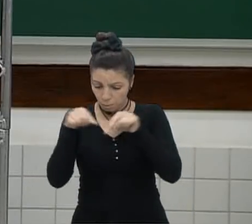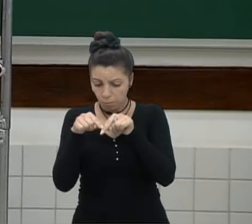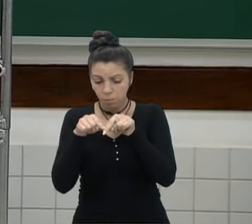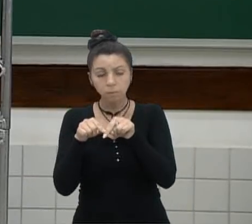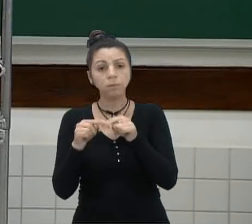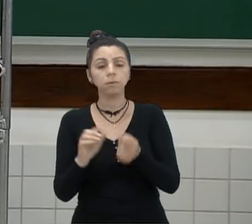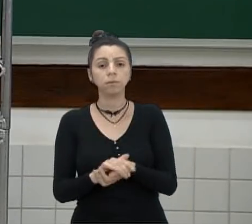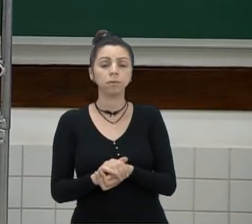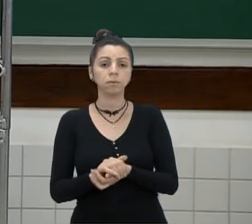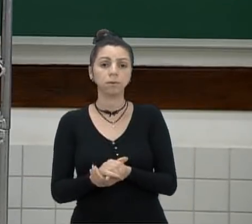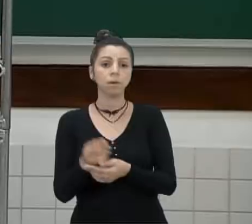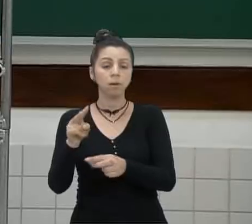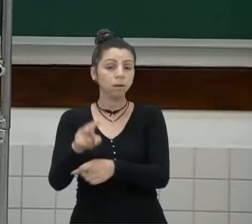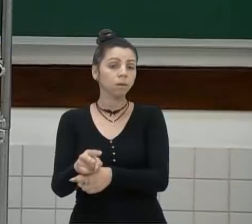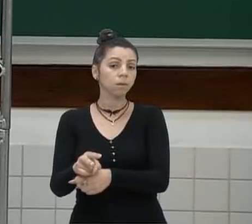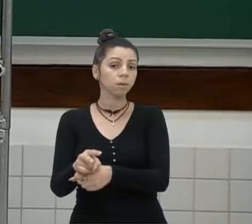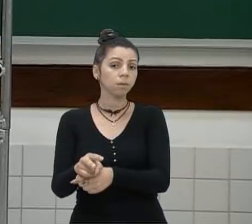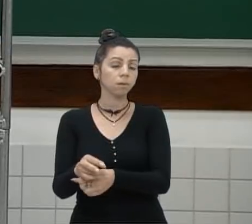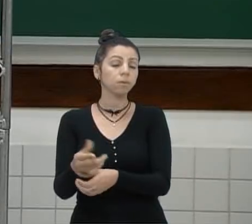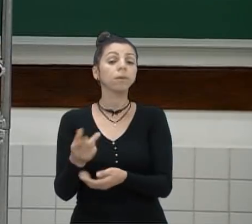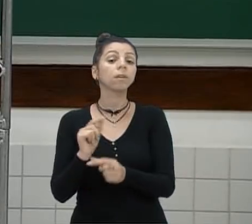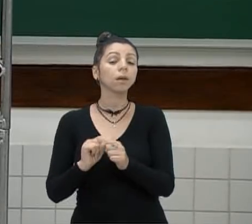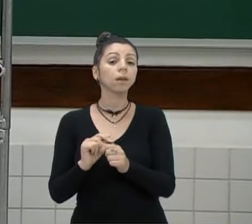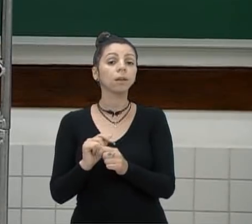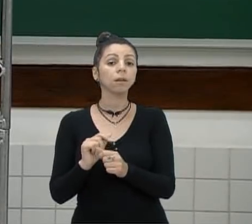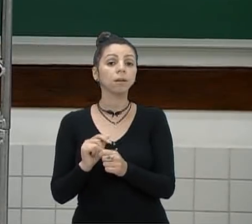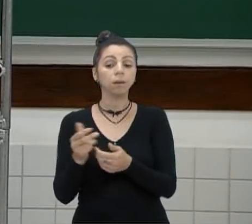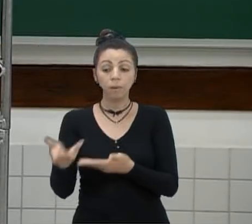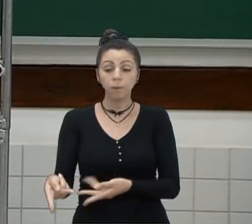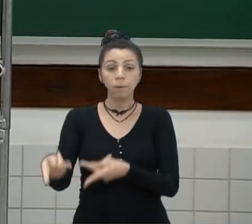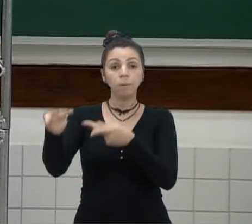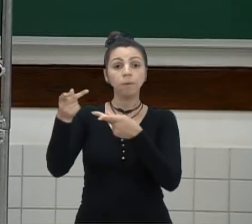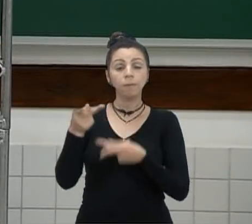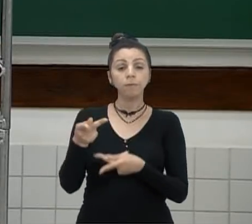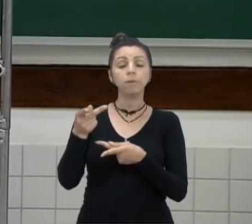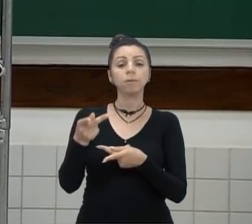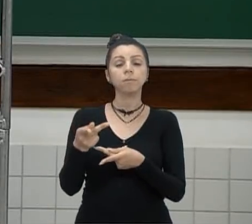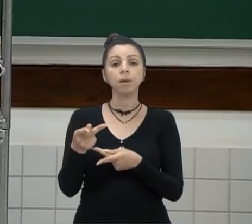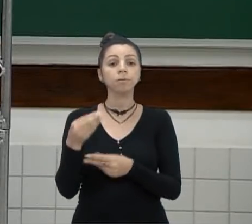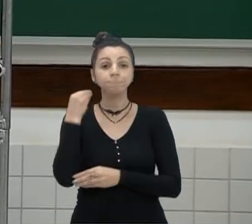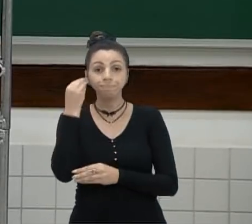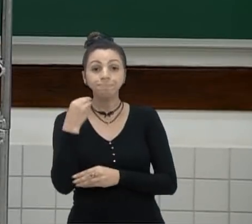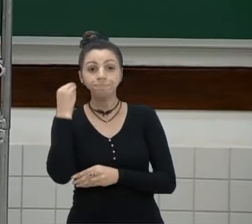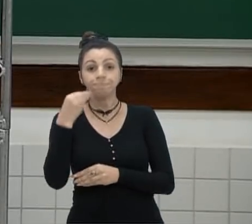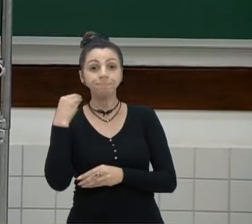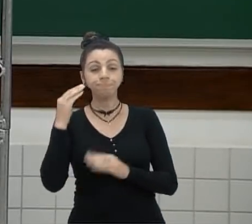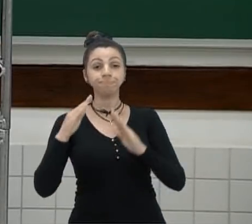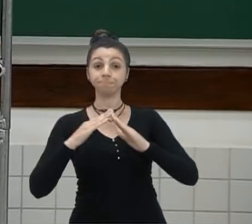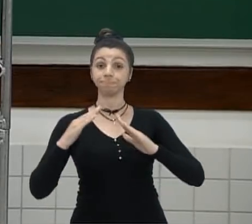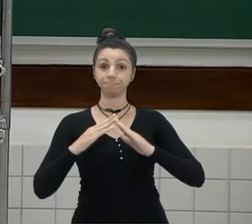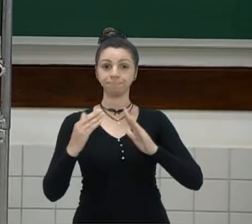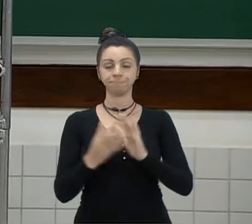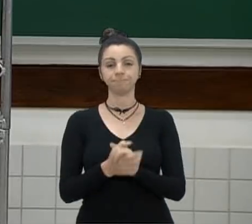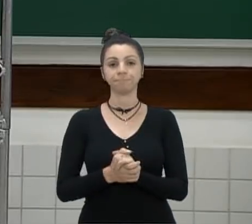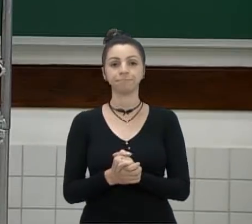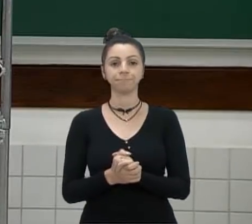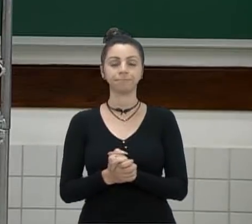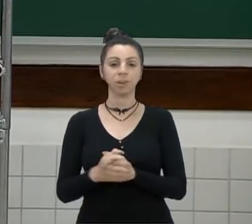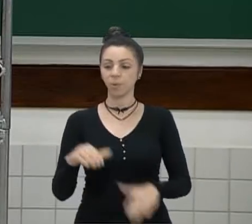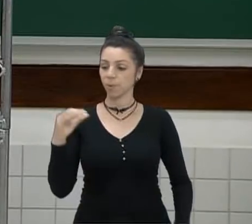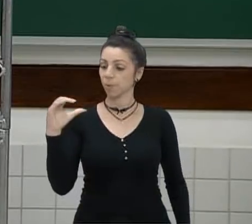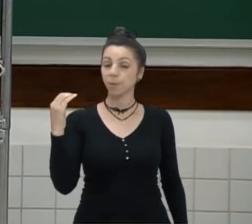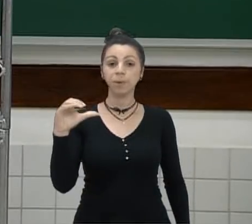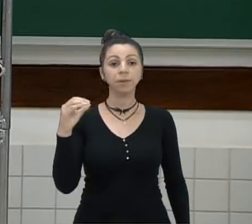cilíndrico. E convide quem mora com você para fazer essas experiências juntos. Olha que legal, vocês vão ver os conteúdos de